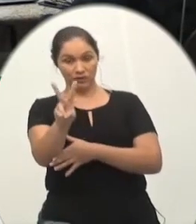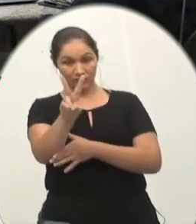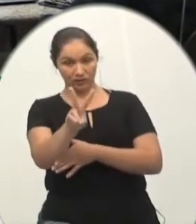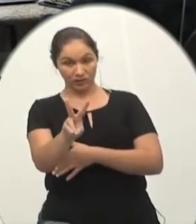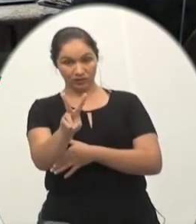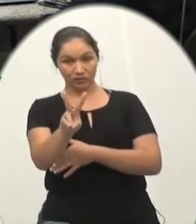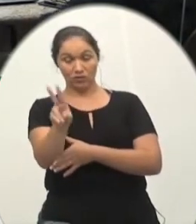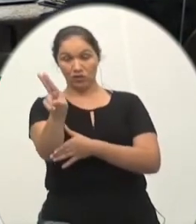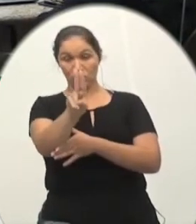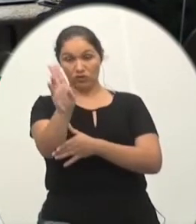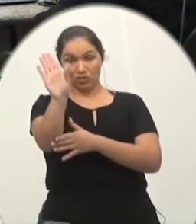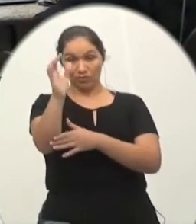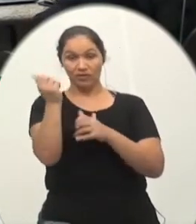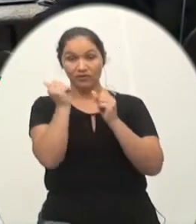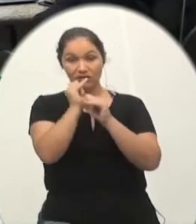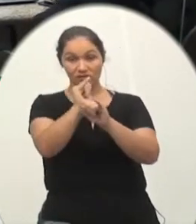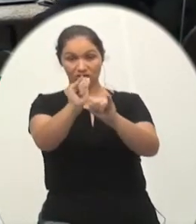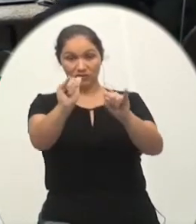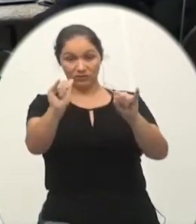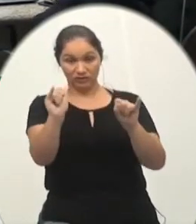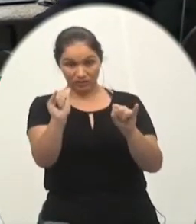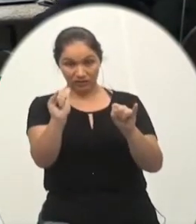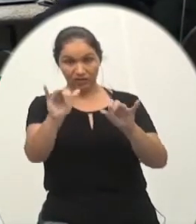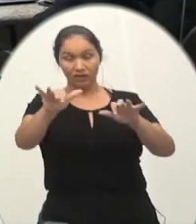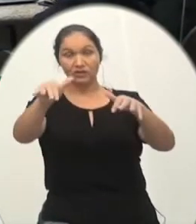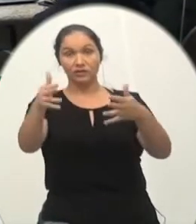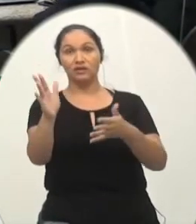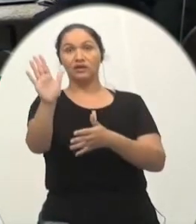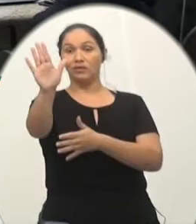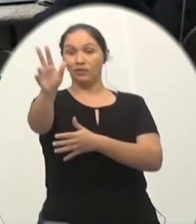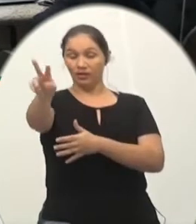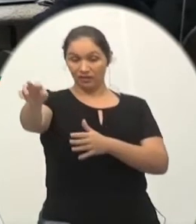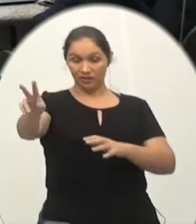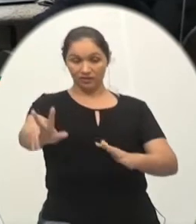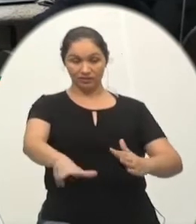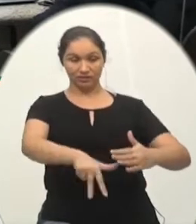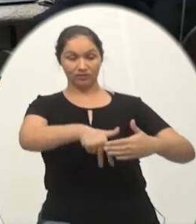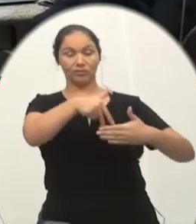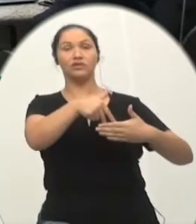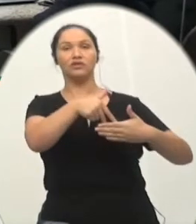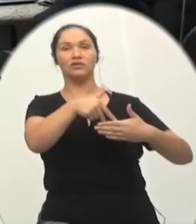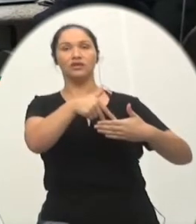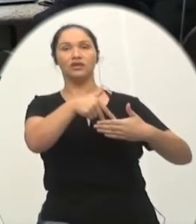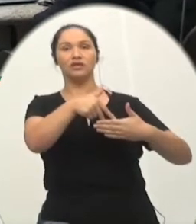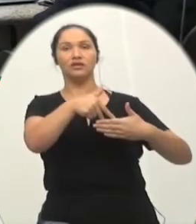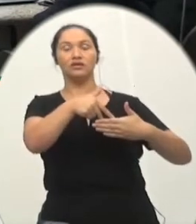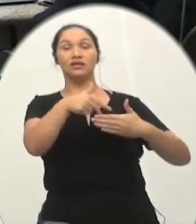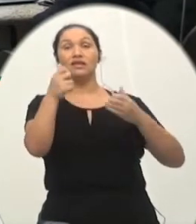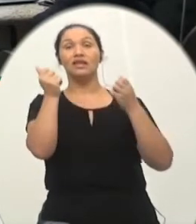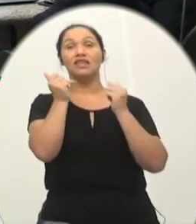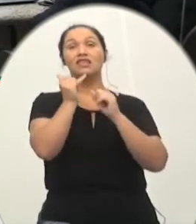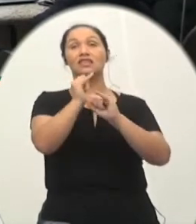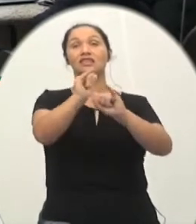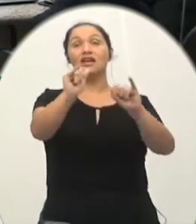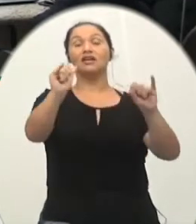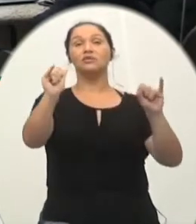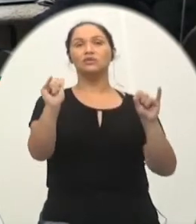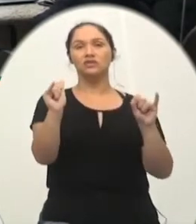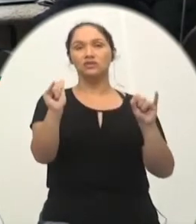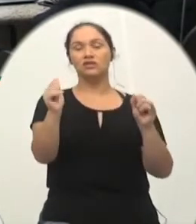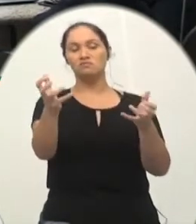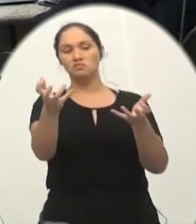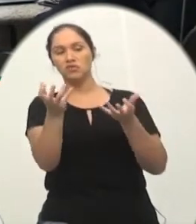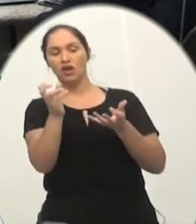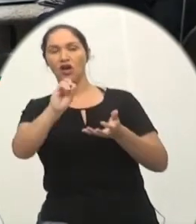até a tribuna, fará sua manifestação de voto favorável ou contrário à eleição da chapa inscrita. Lembramos